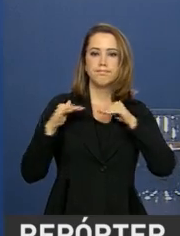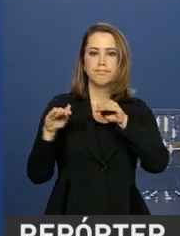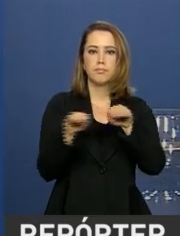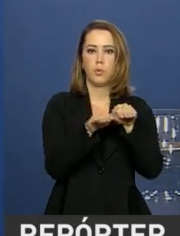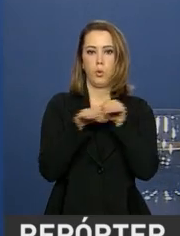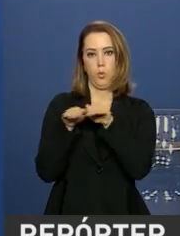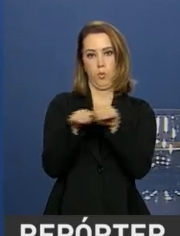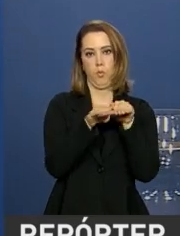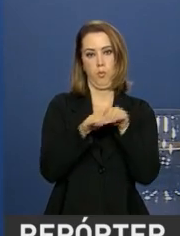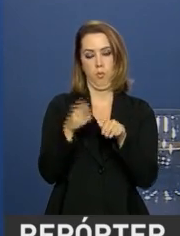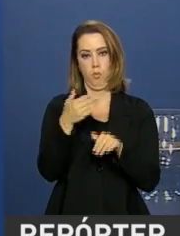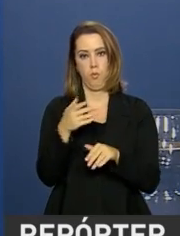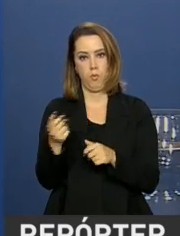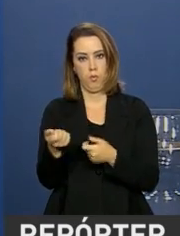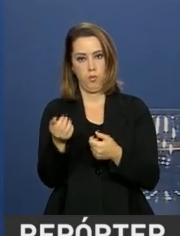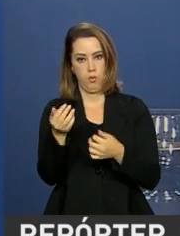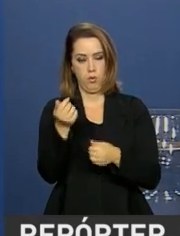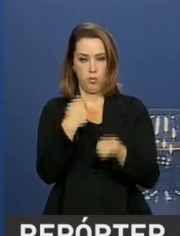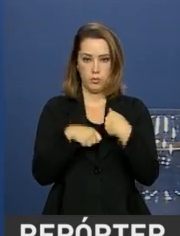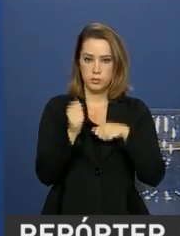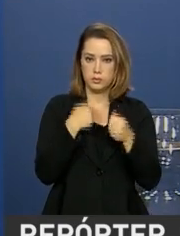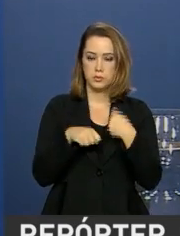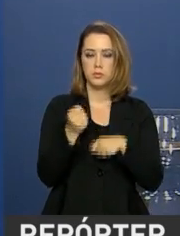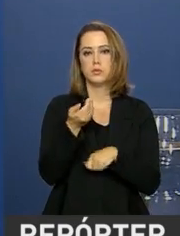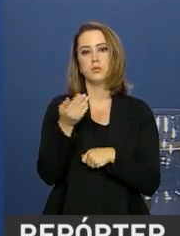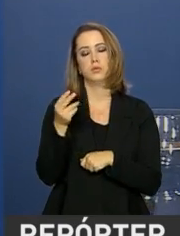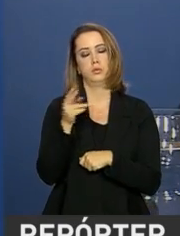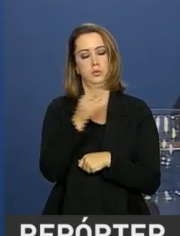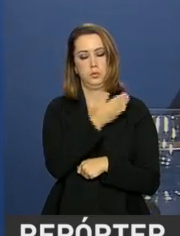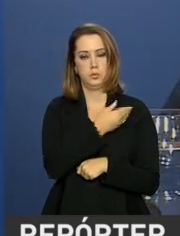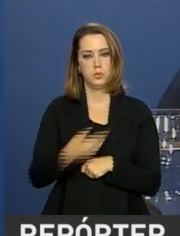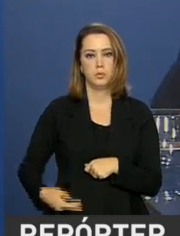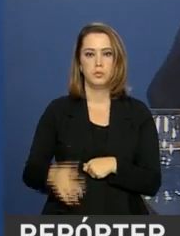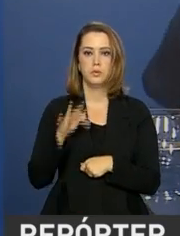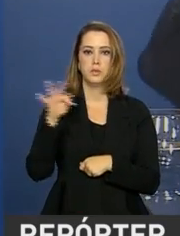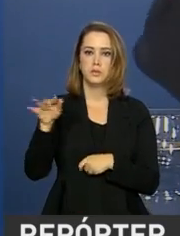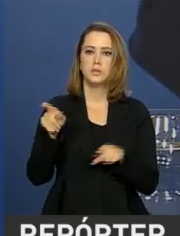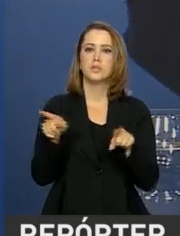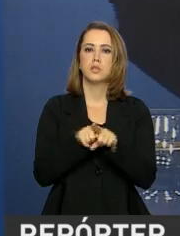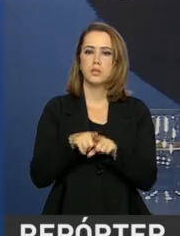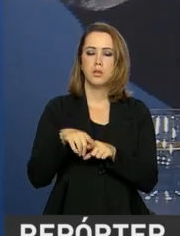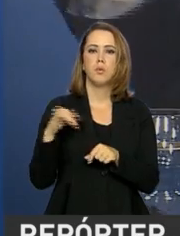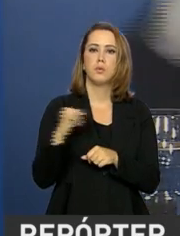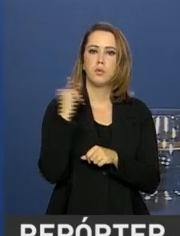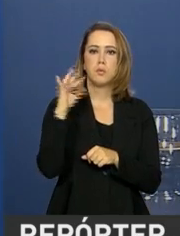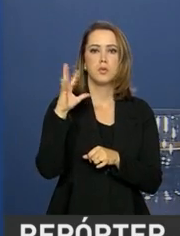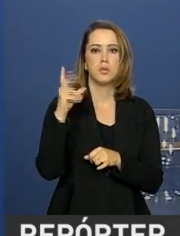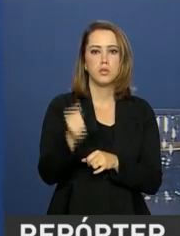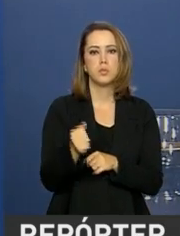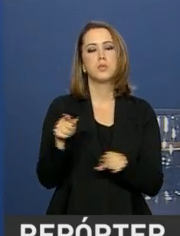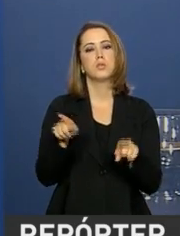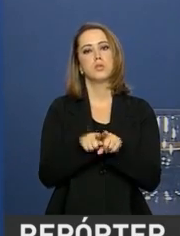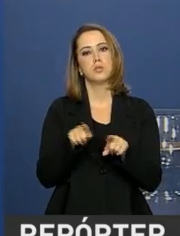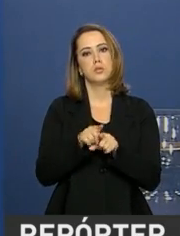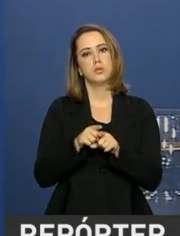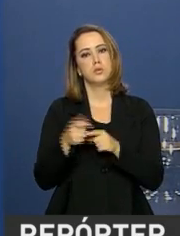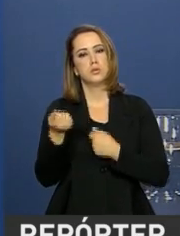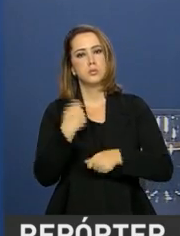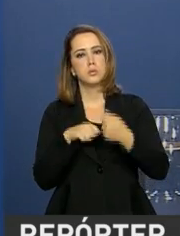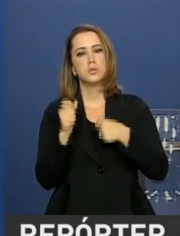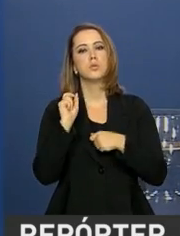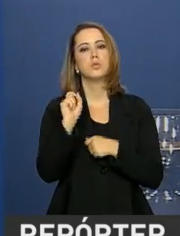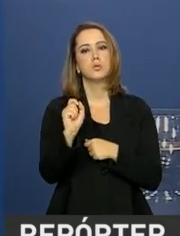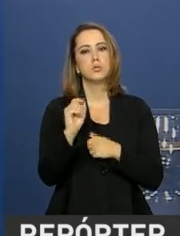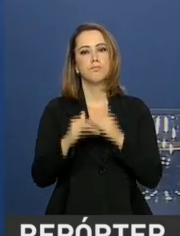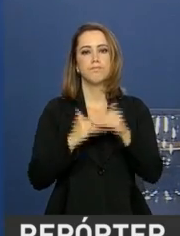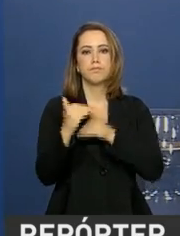fiscal da União que é importante para todos e para o controle também eh da evolução da